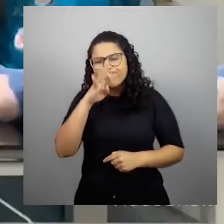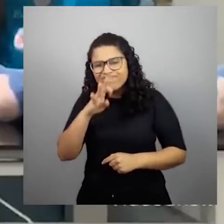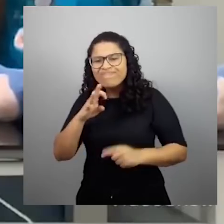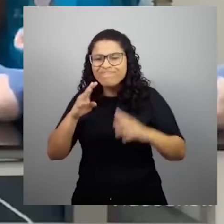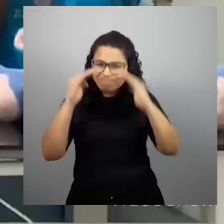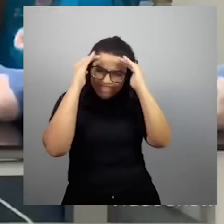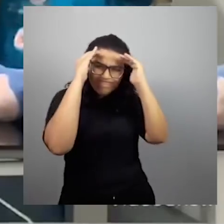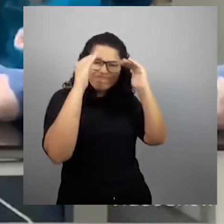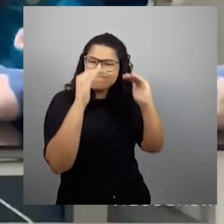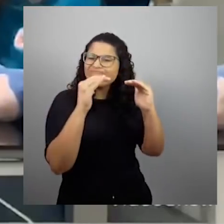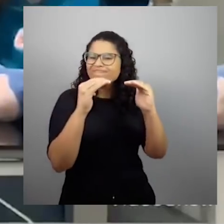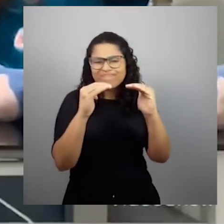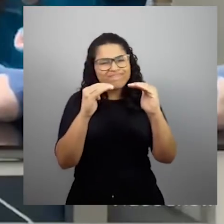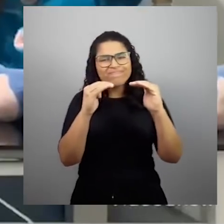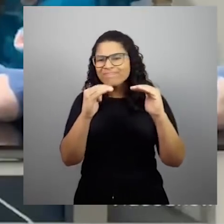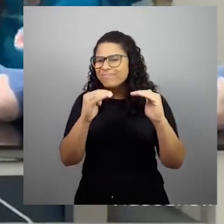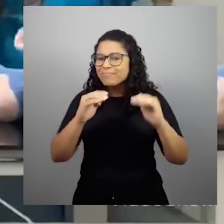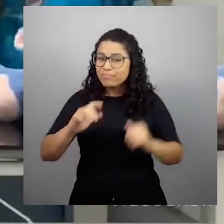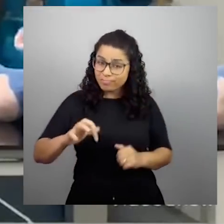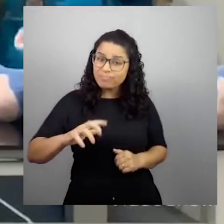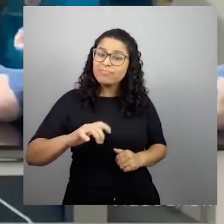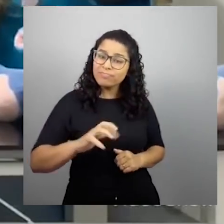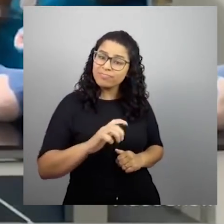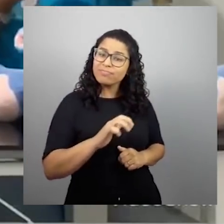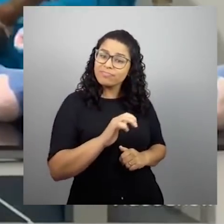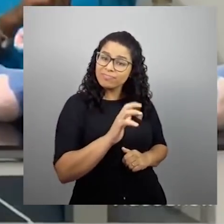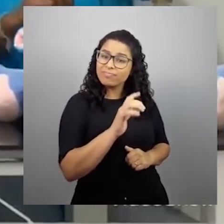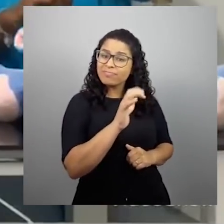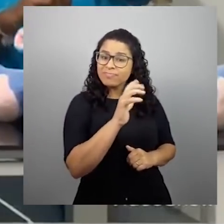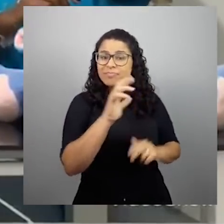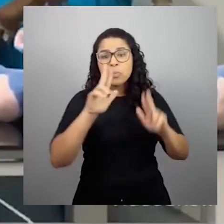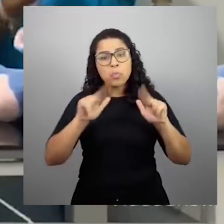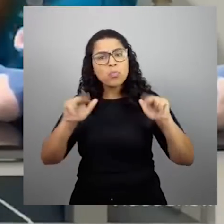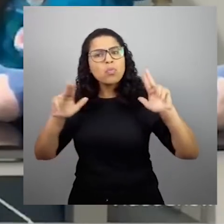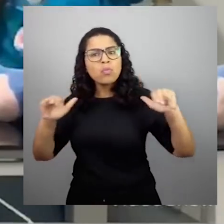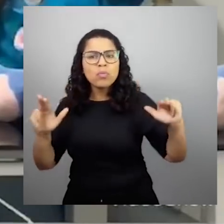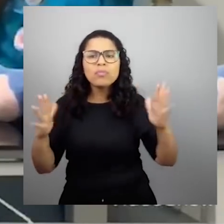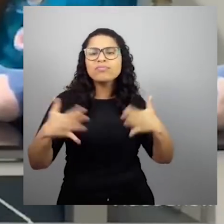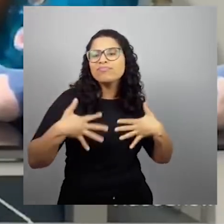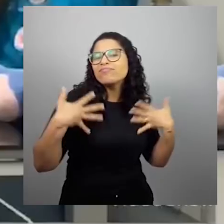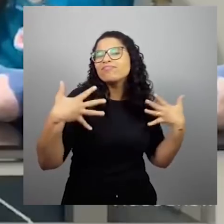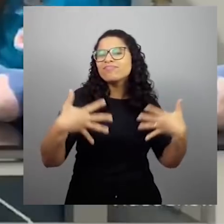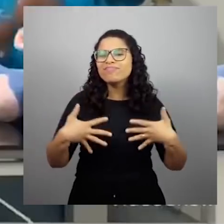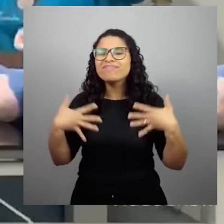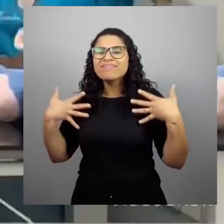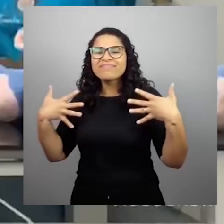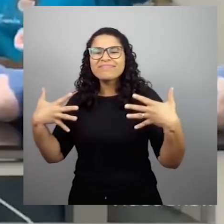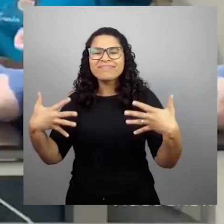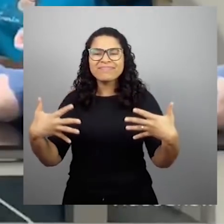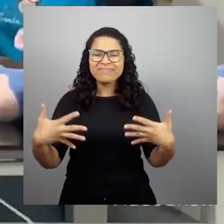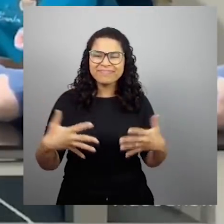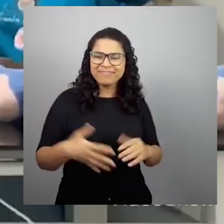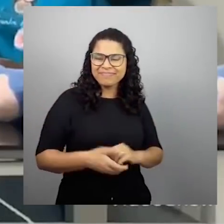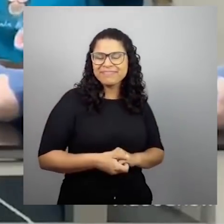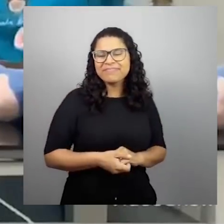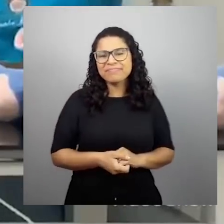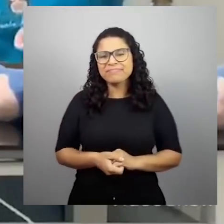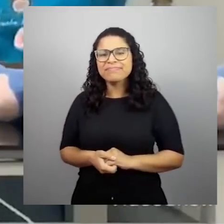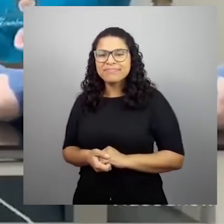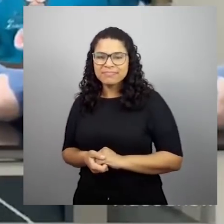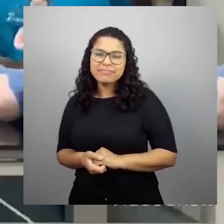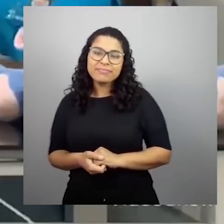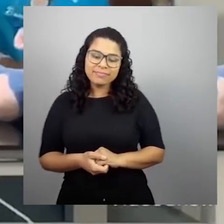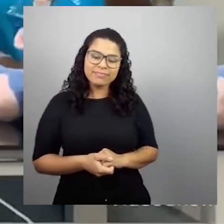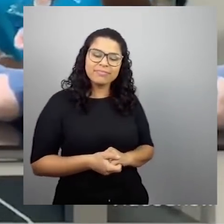é teimosa e desobediente, sobe, sobe, sobe e nunca está contente.